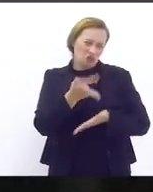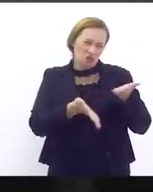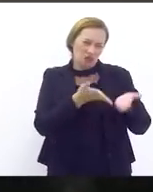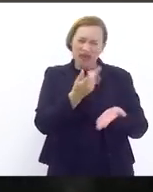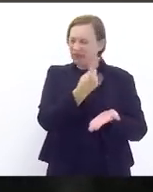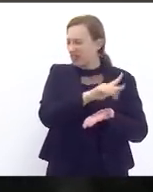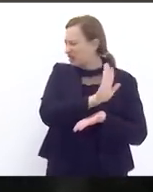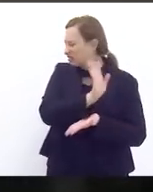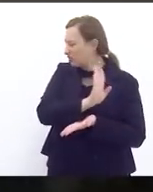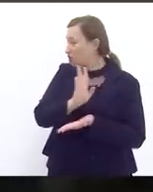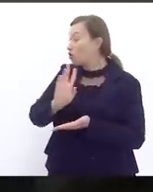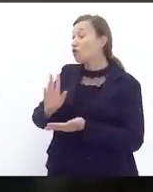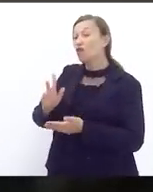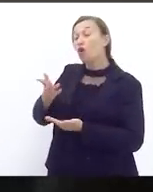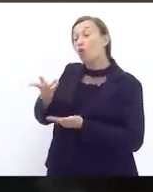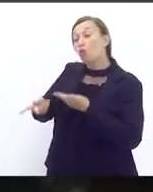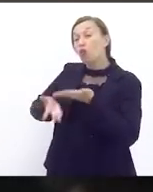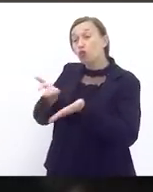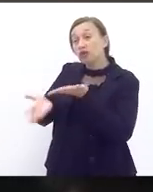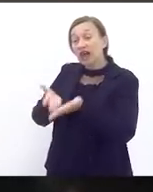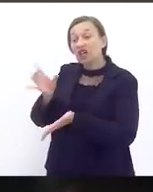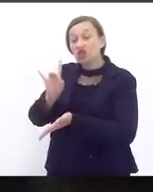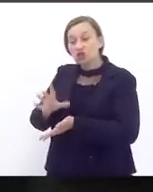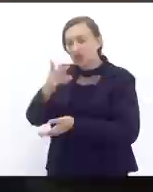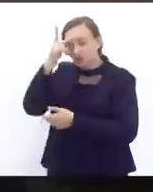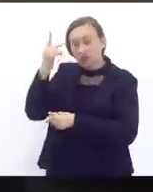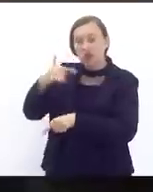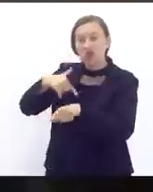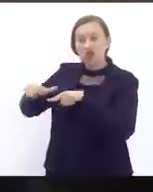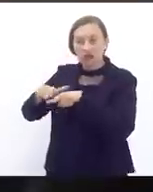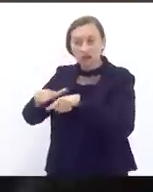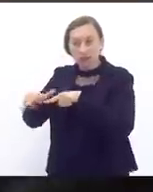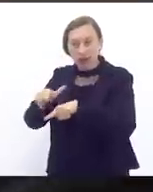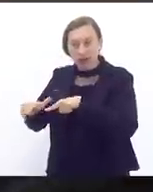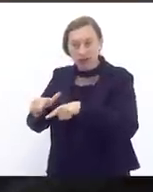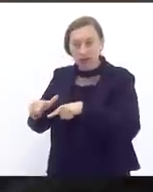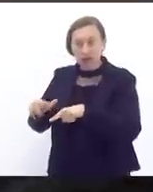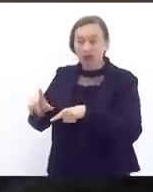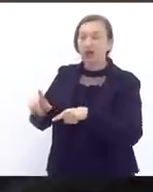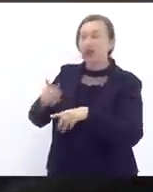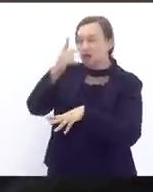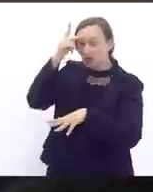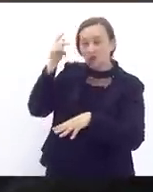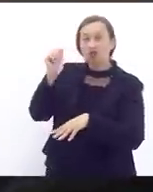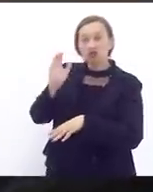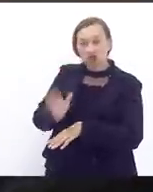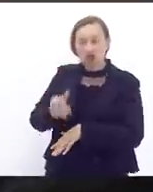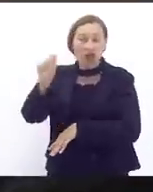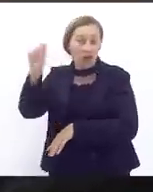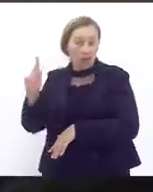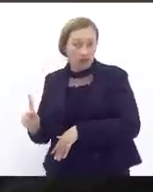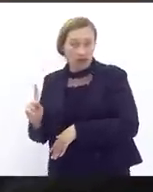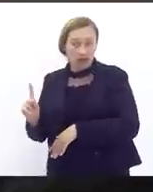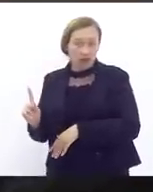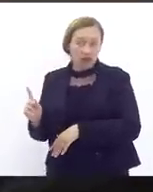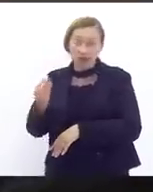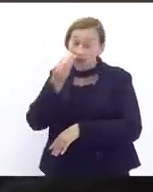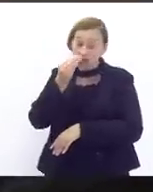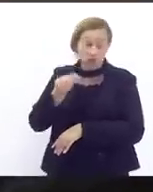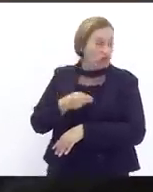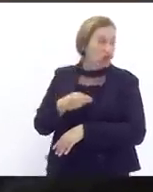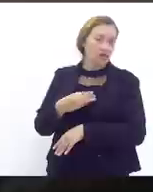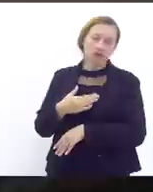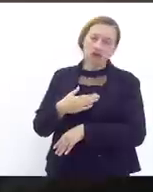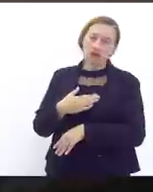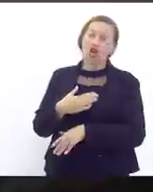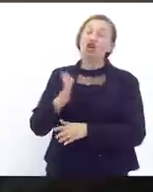ativo do inativo O que sobrar vai para ela foi o que aconteceu comigo consiga RH eu deixei de receber vários benefícios que